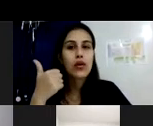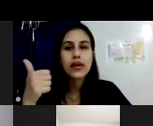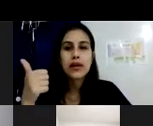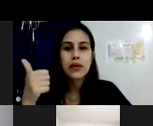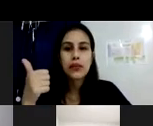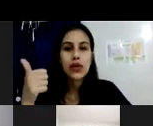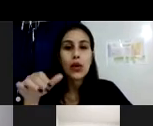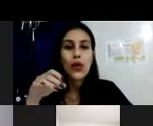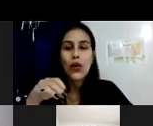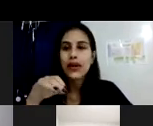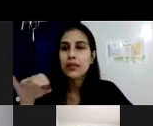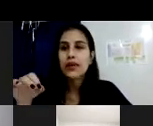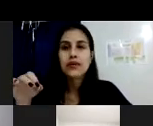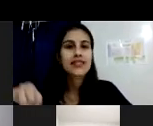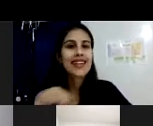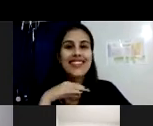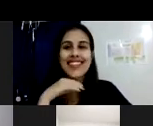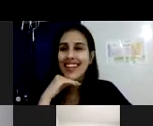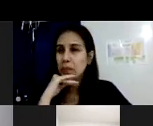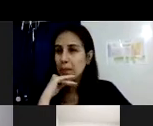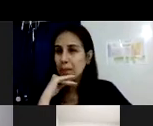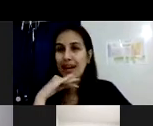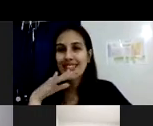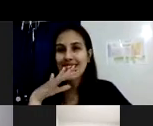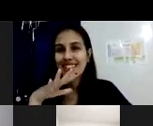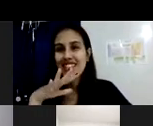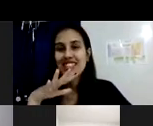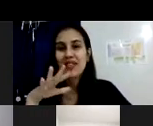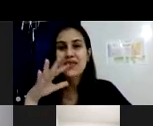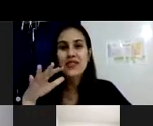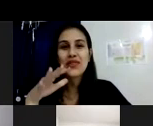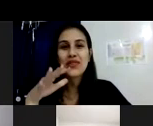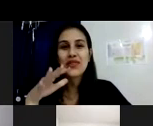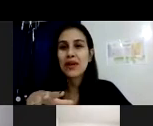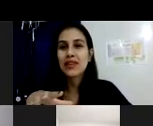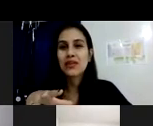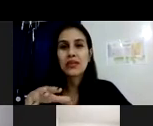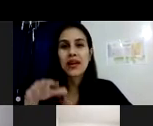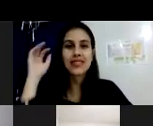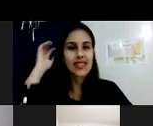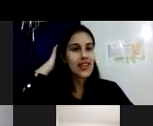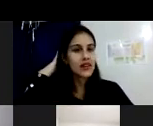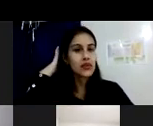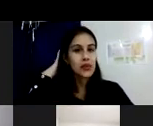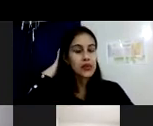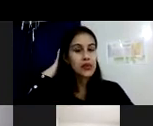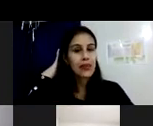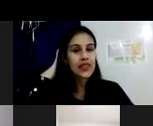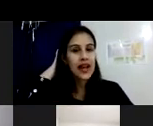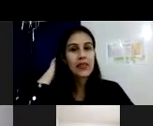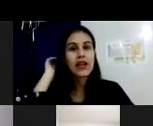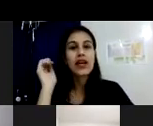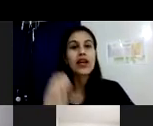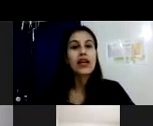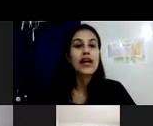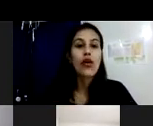quê? Corrimão. Corrimão tem que ser bastante quando eu falo que eu estou trabalhando numa casa que tem idoso,